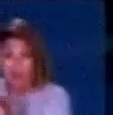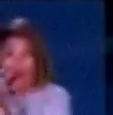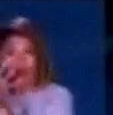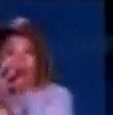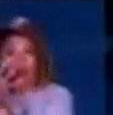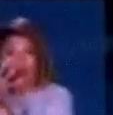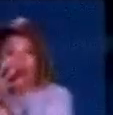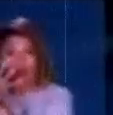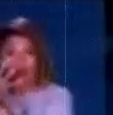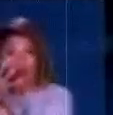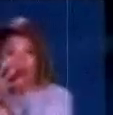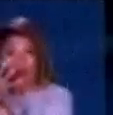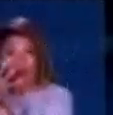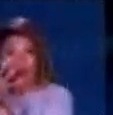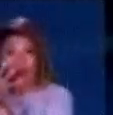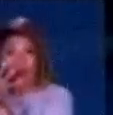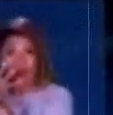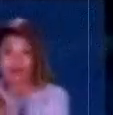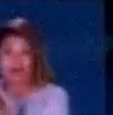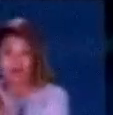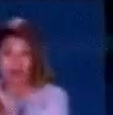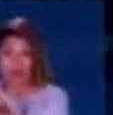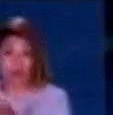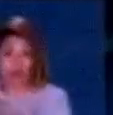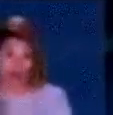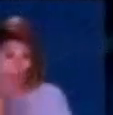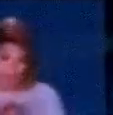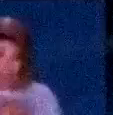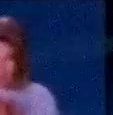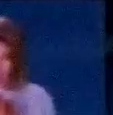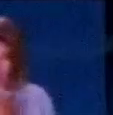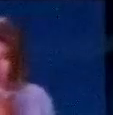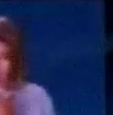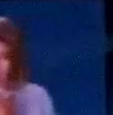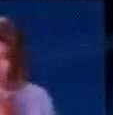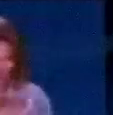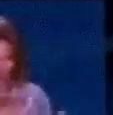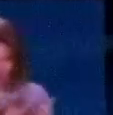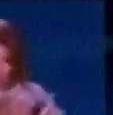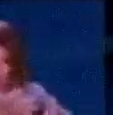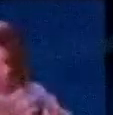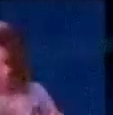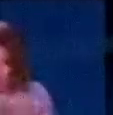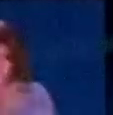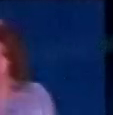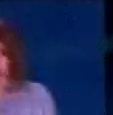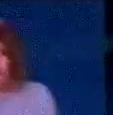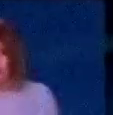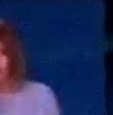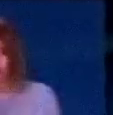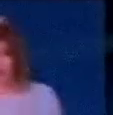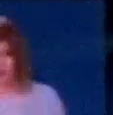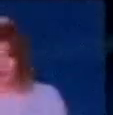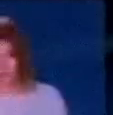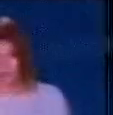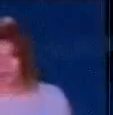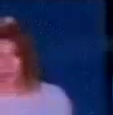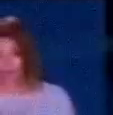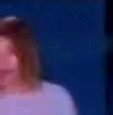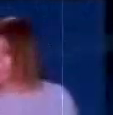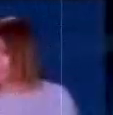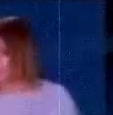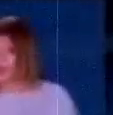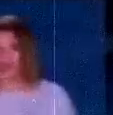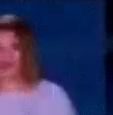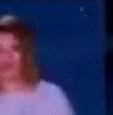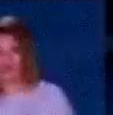campanha, nós gastamos R$ 700. Previdência, nós vamos revogar. Vamos revogar. Ou